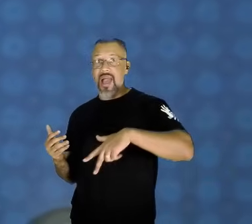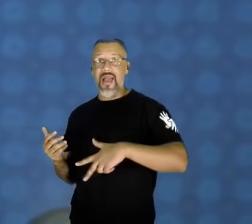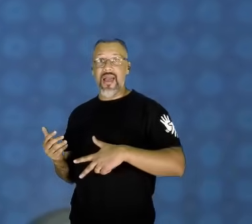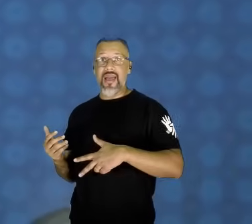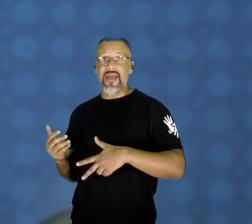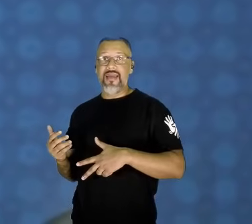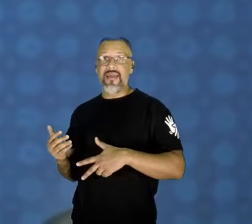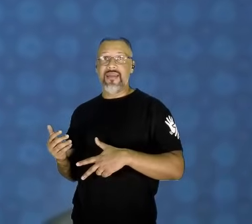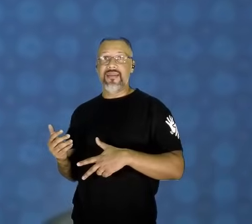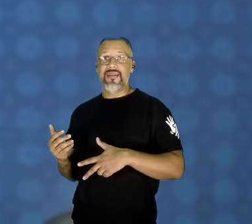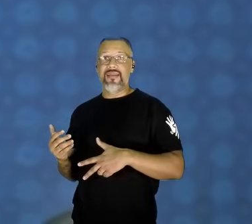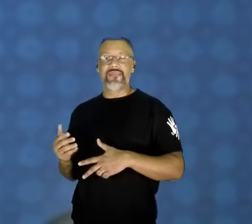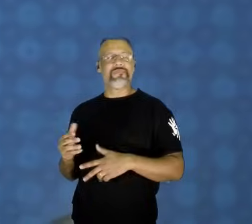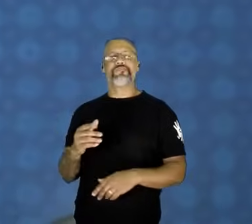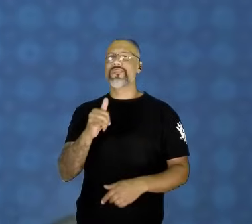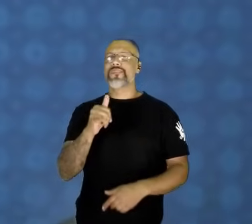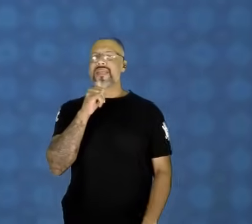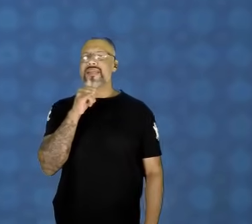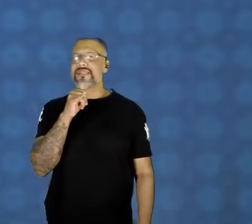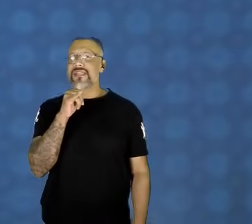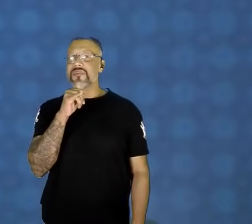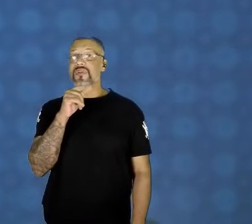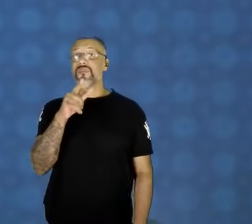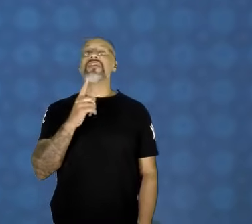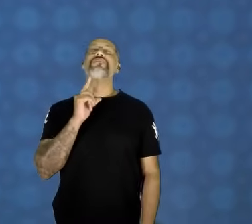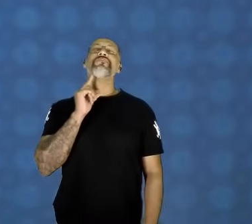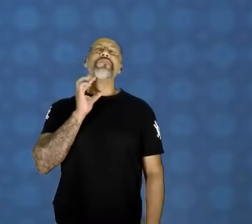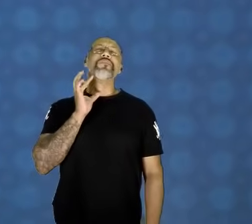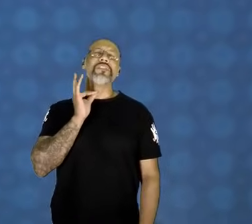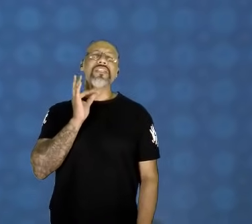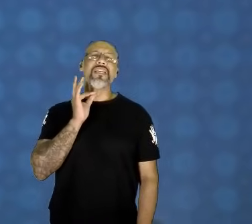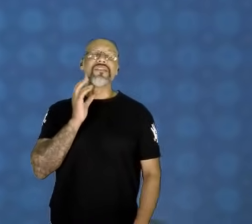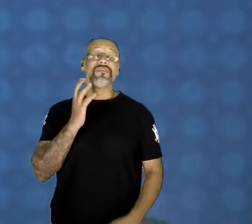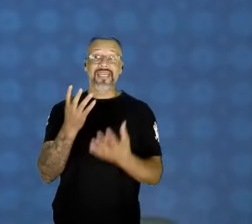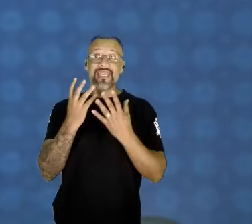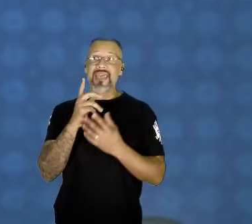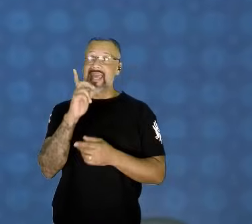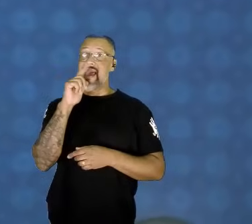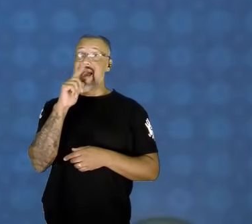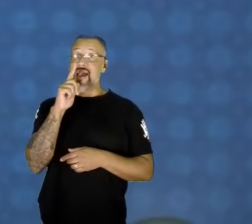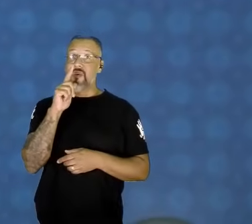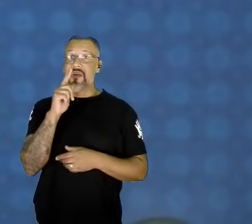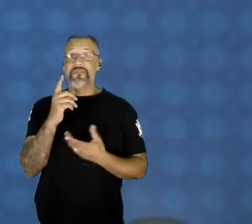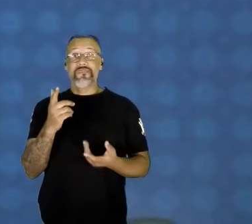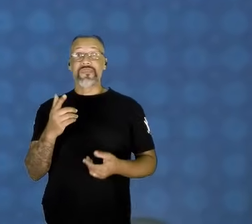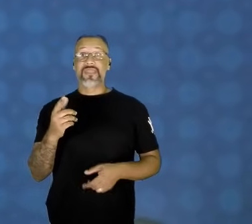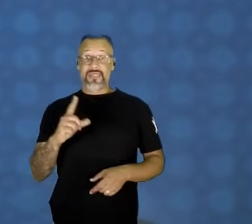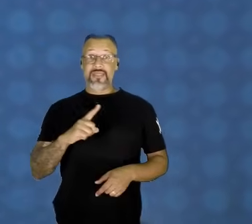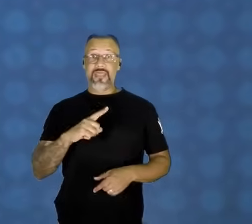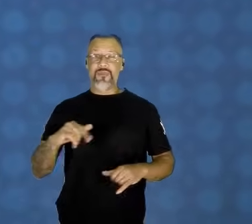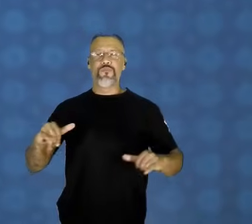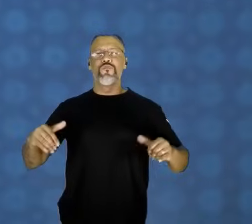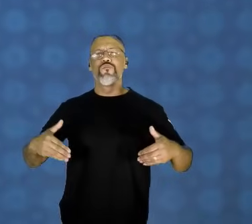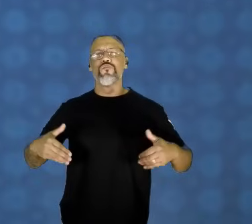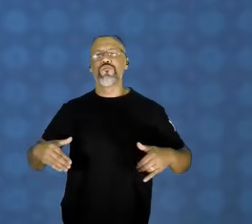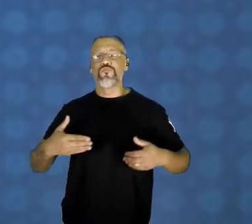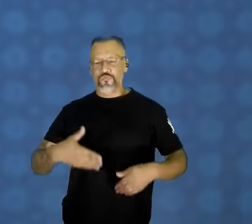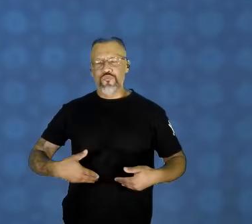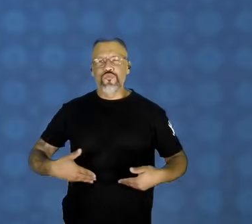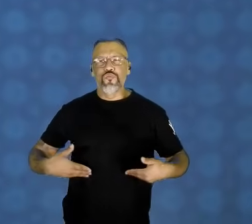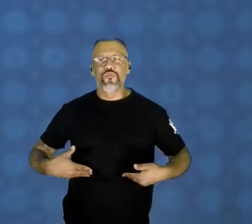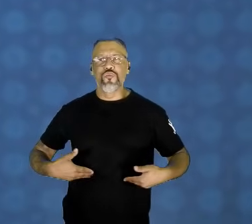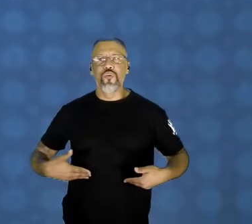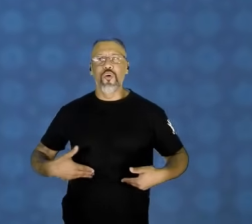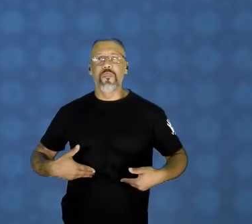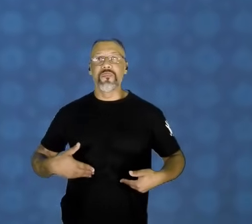espera beber água. Quando você tem fome, você espera alguma comida. Ela vai até Jesus. Não era fácil ir até Jesus.